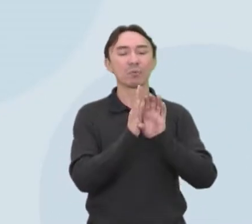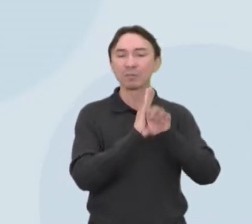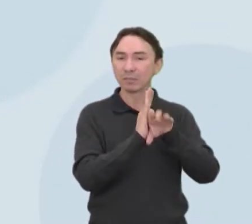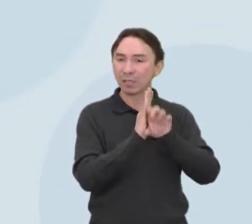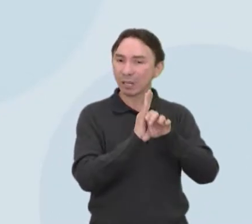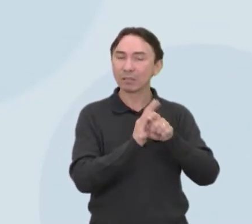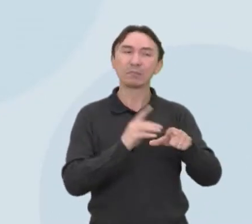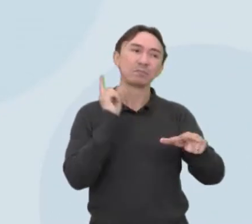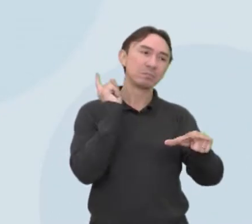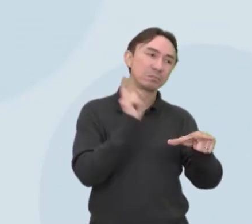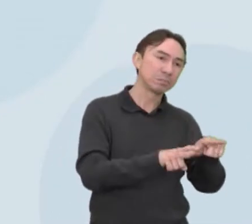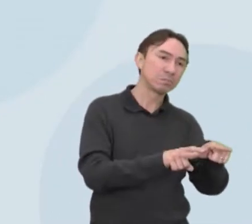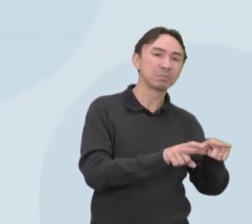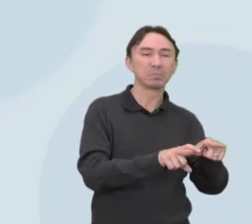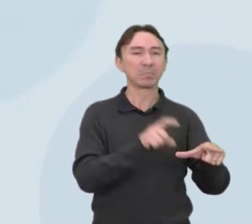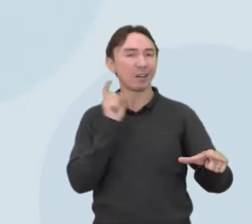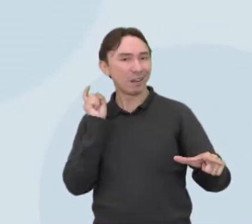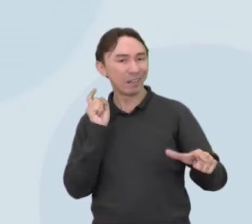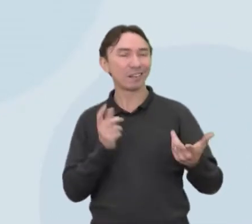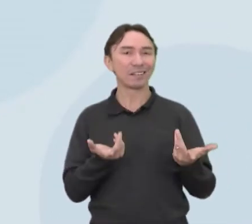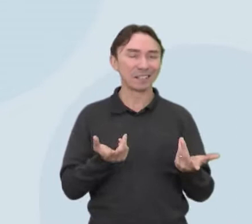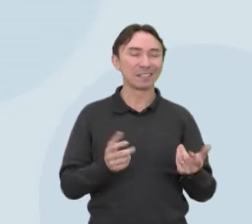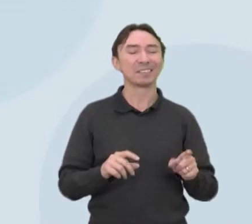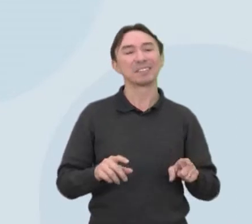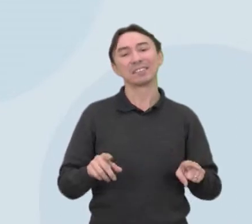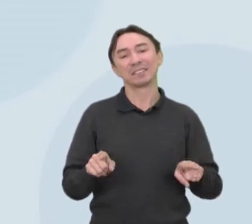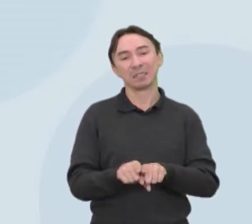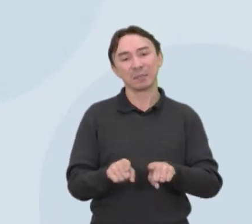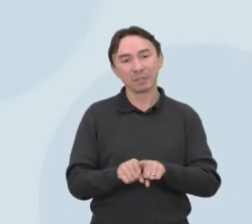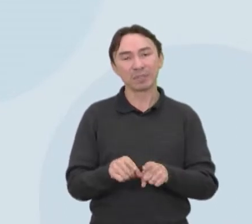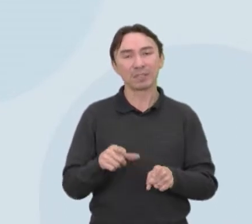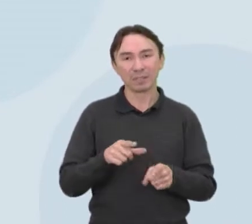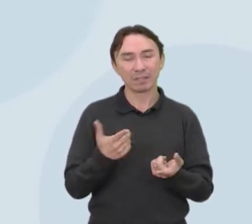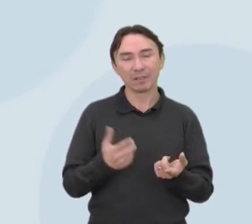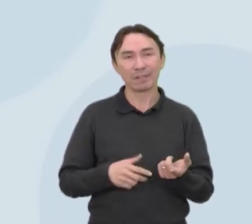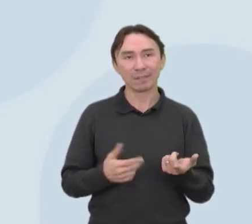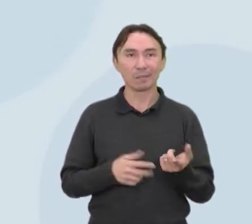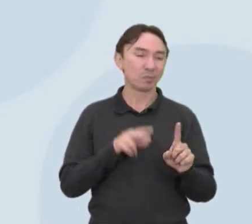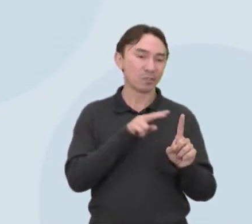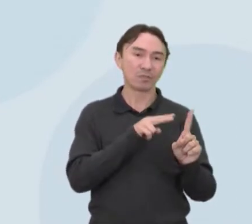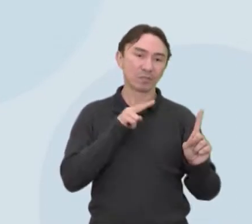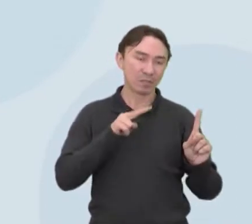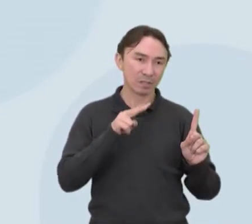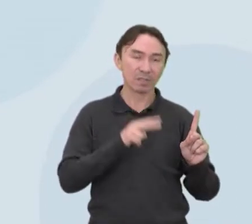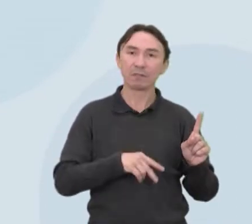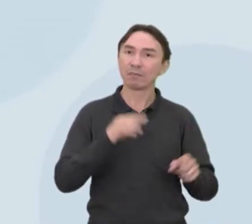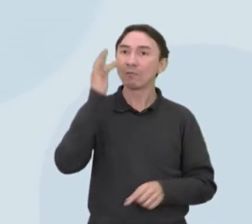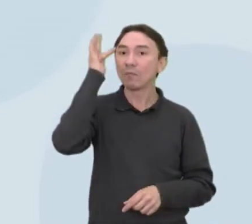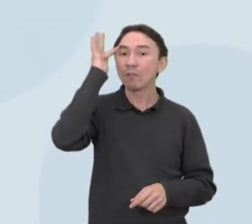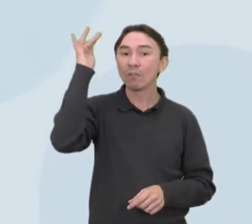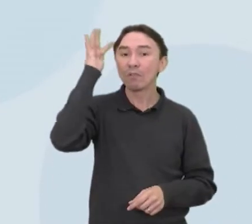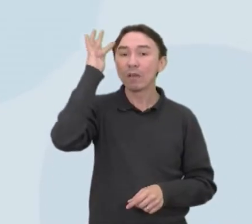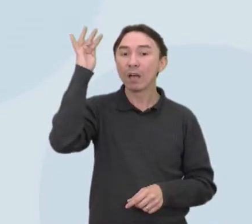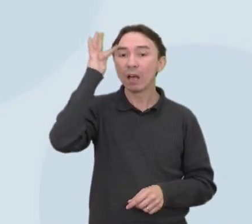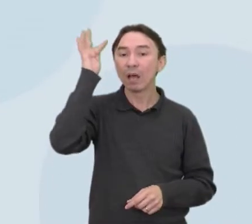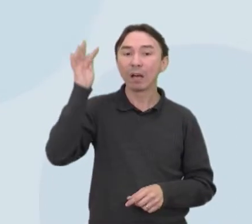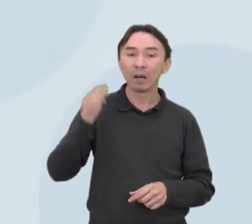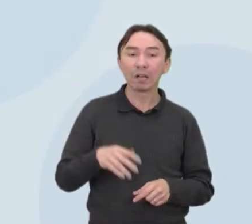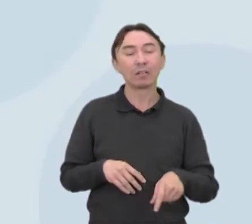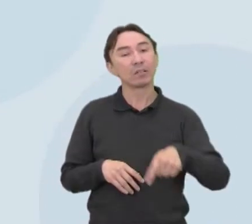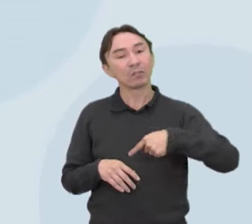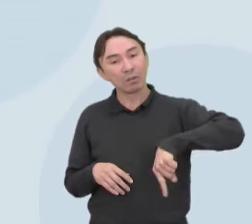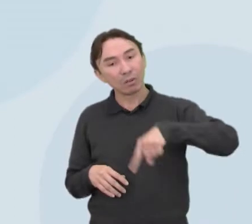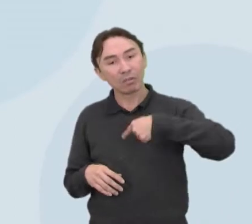e decolonialidade, principalmente pela ótica da filosofia, para que a gente possa entender melhor as nossas